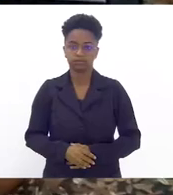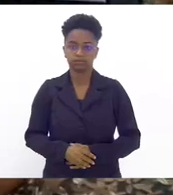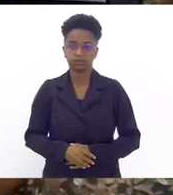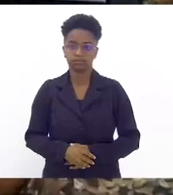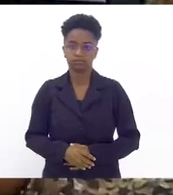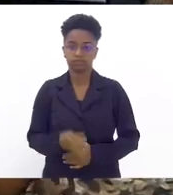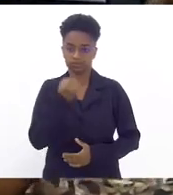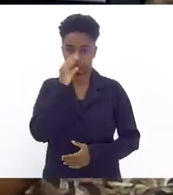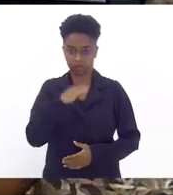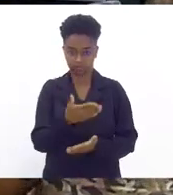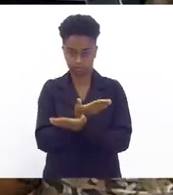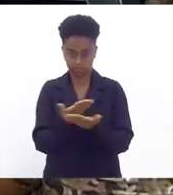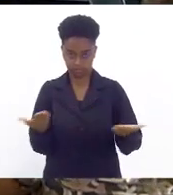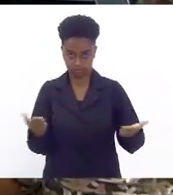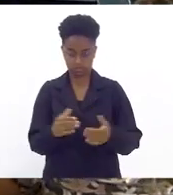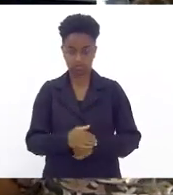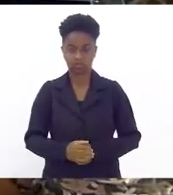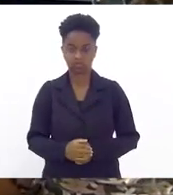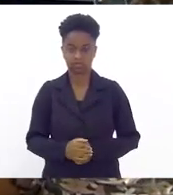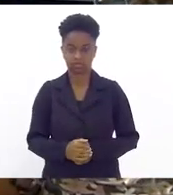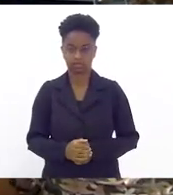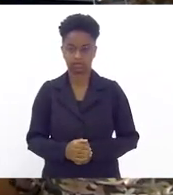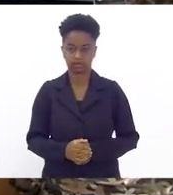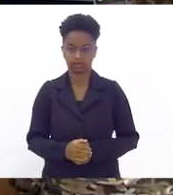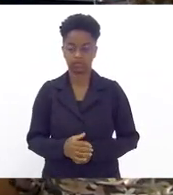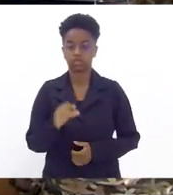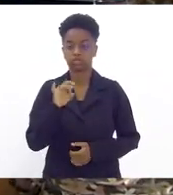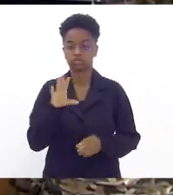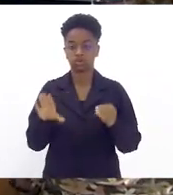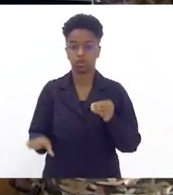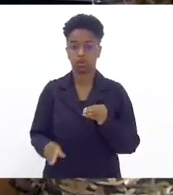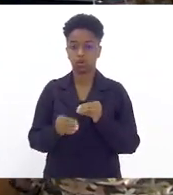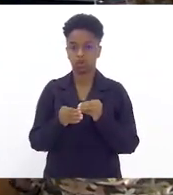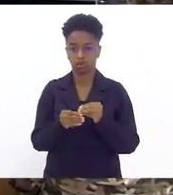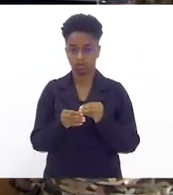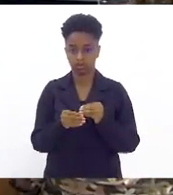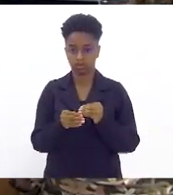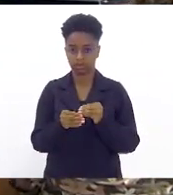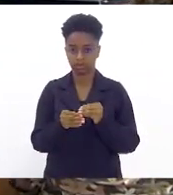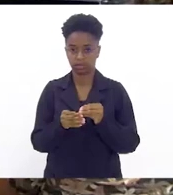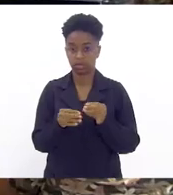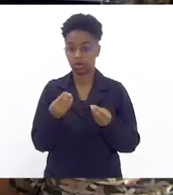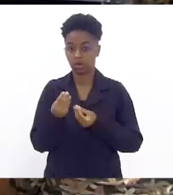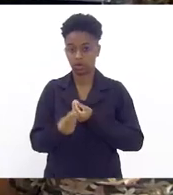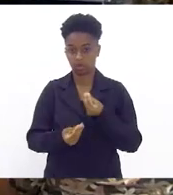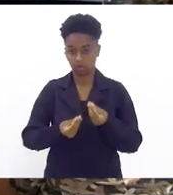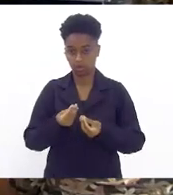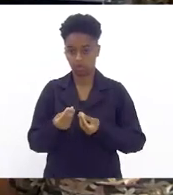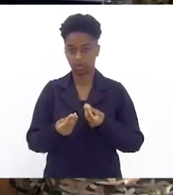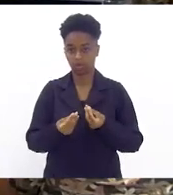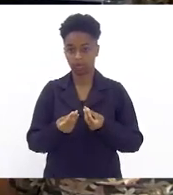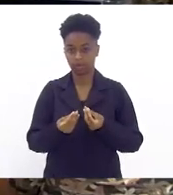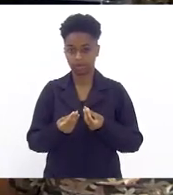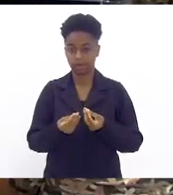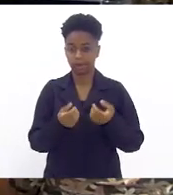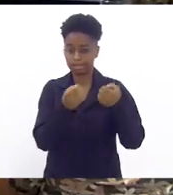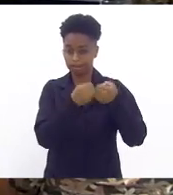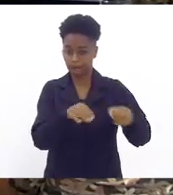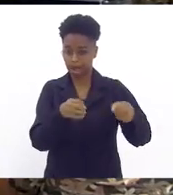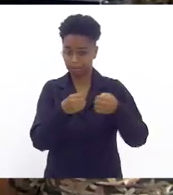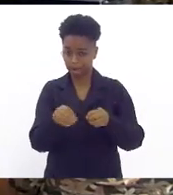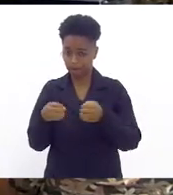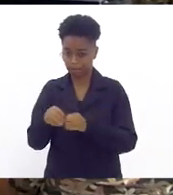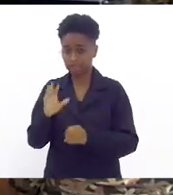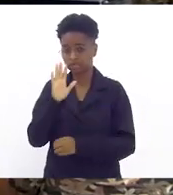Boa tarde a todo mundo é só para complementar aqui a situação de sucateamento e